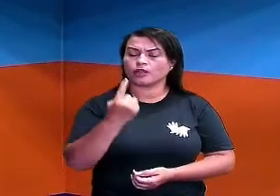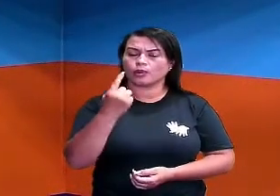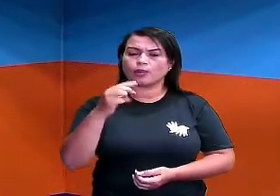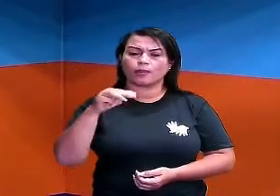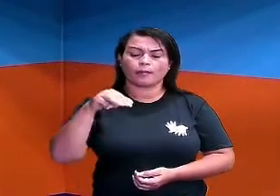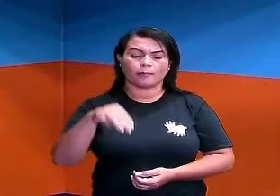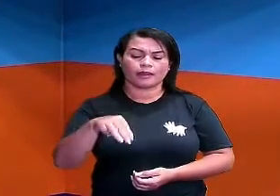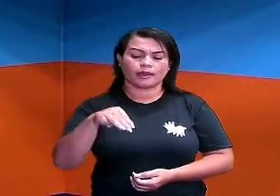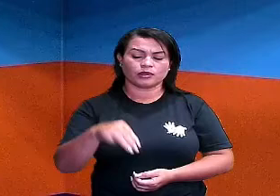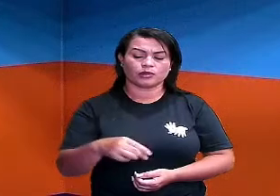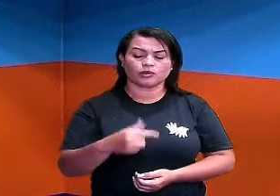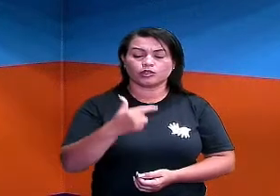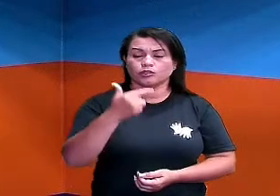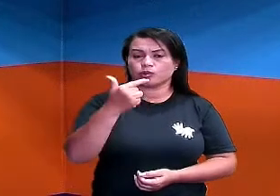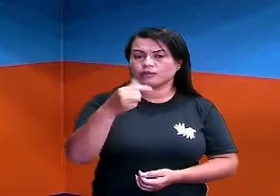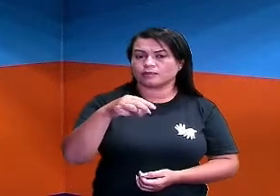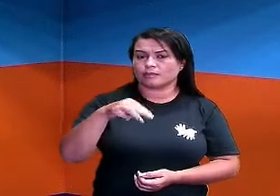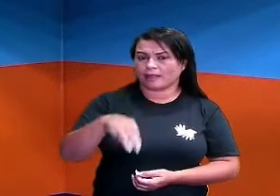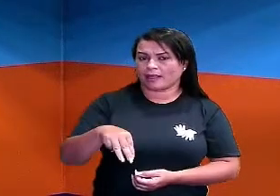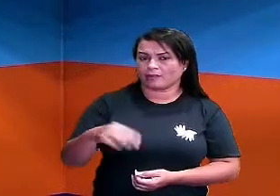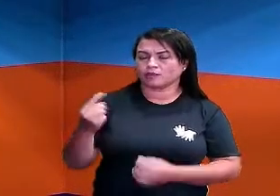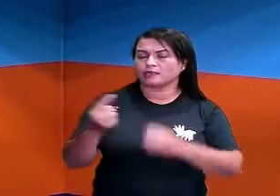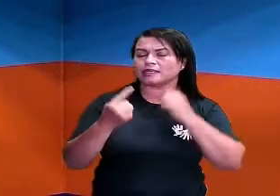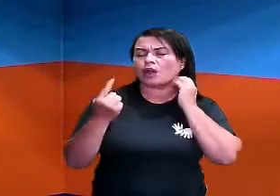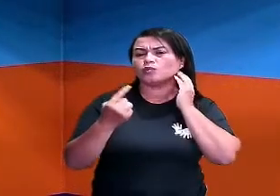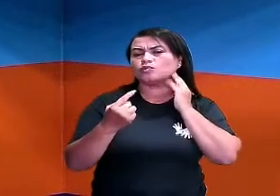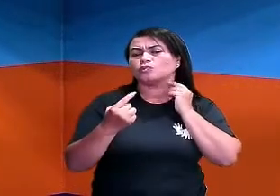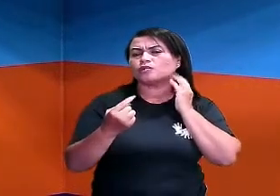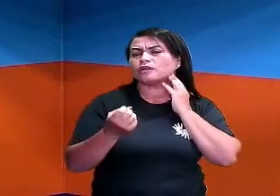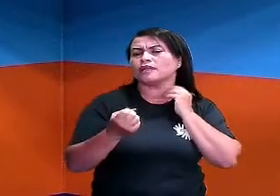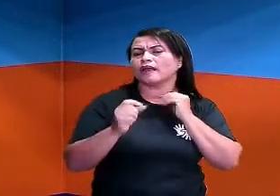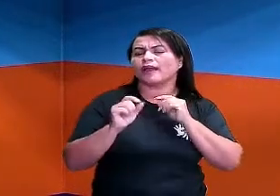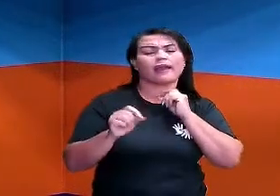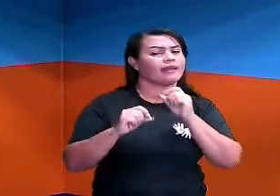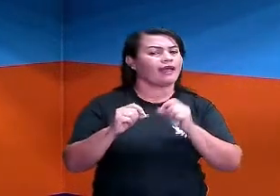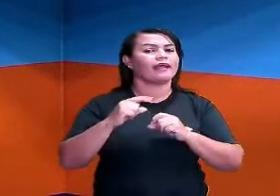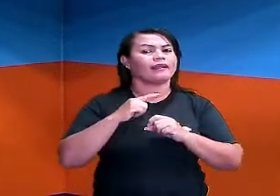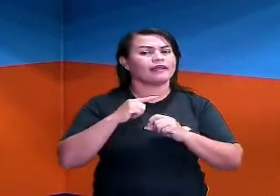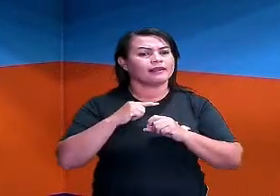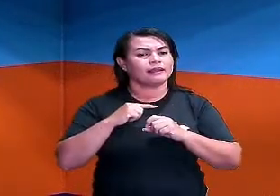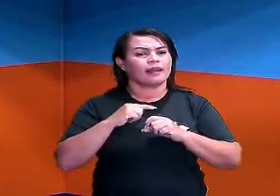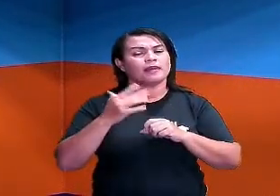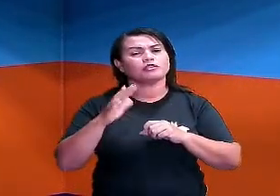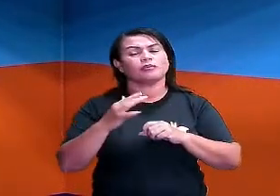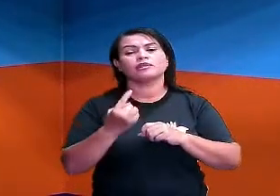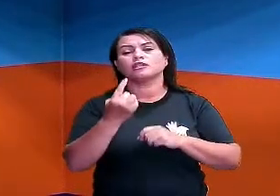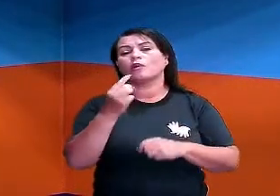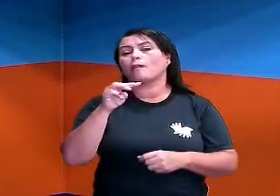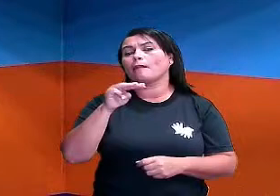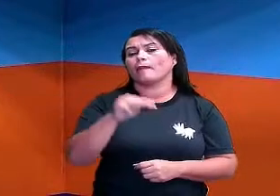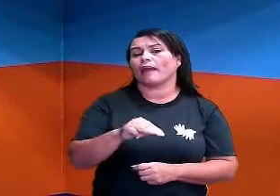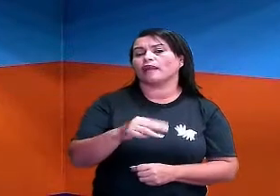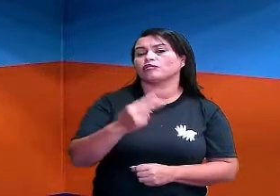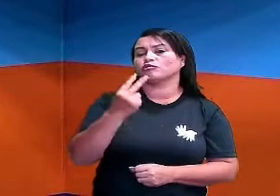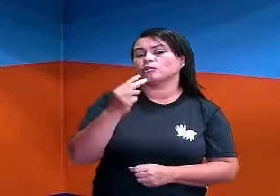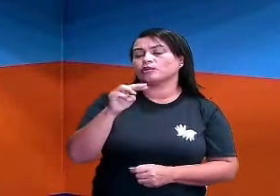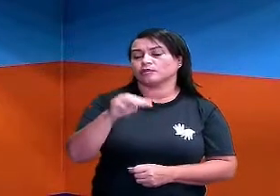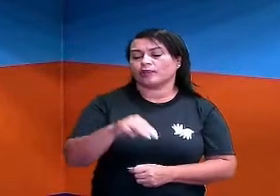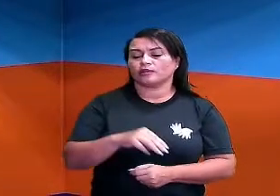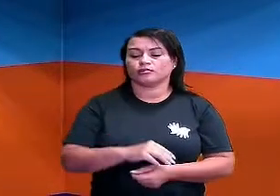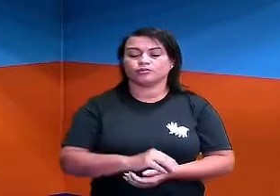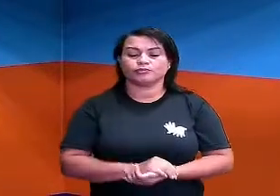metro e 2 metros? A altura tem que estar entre 1 metro e 2